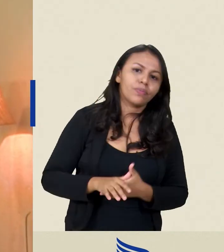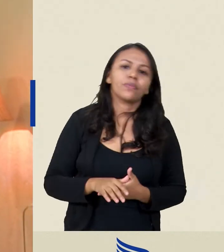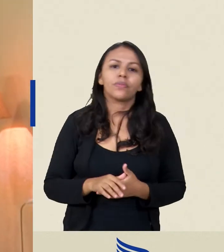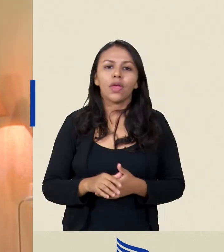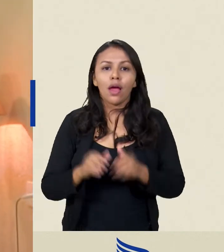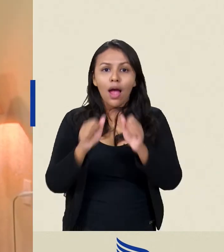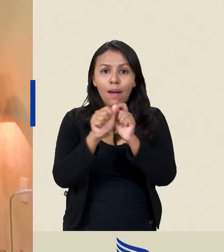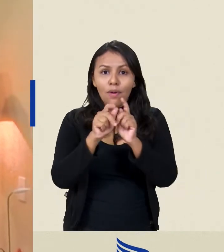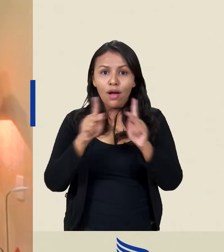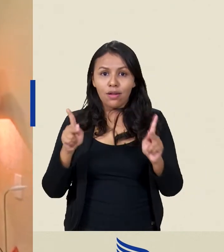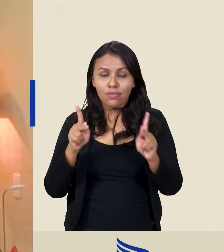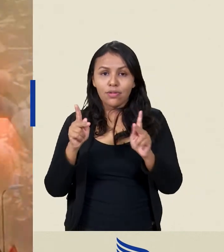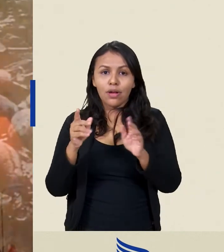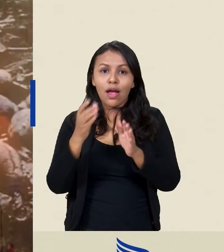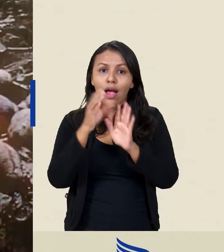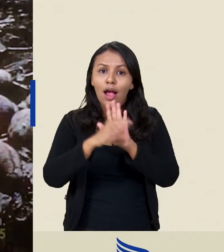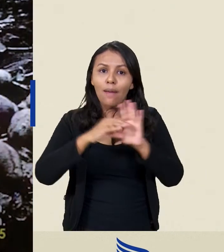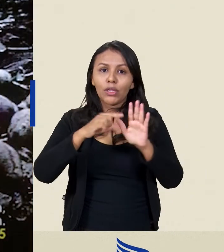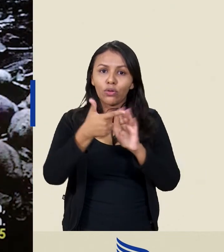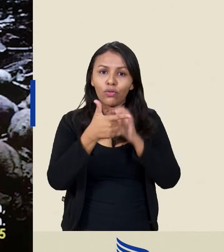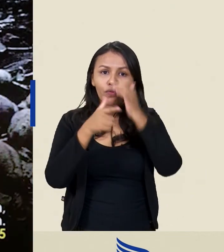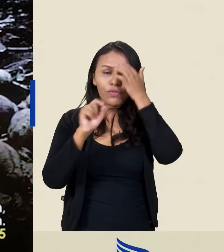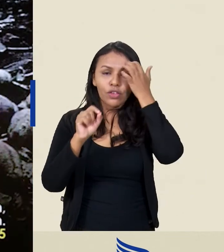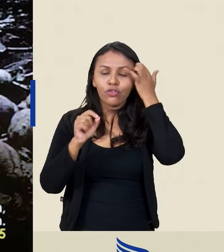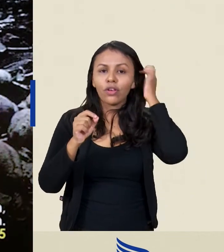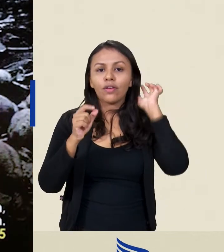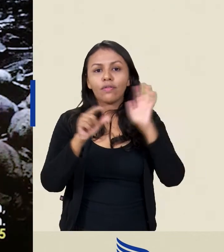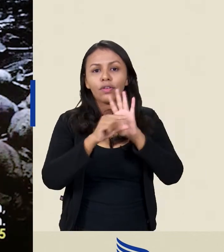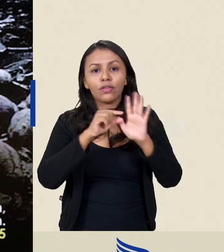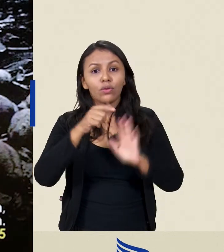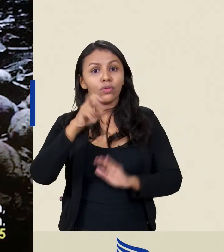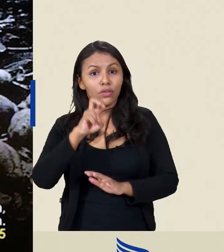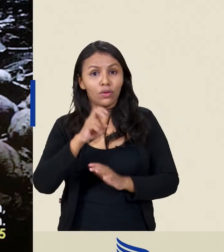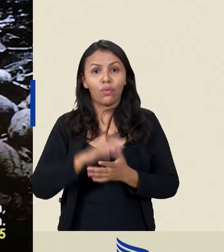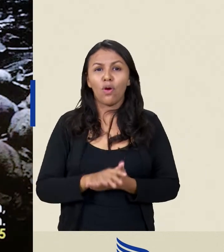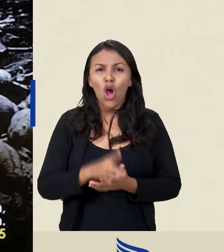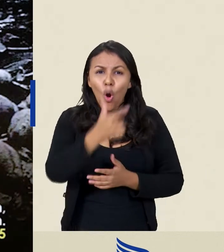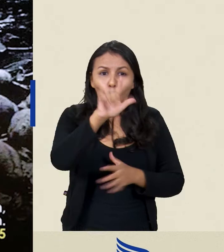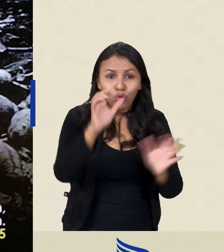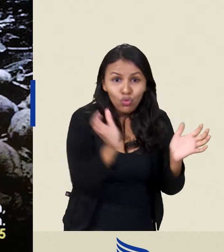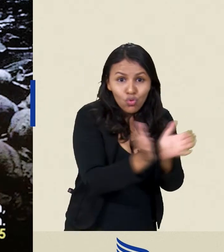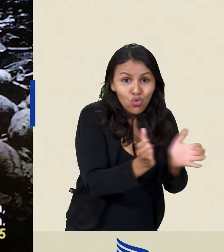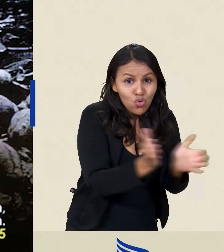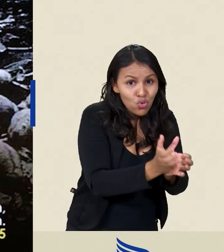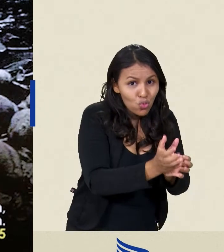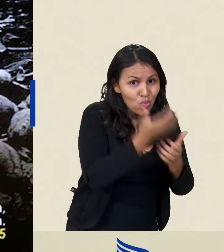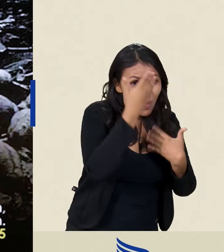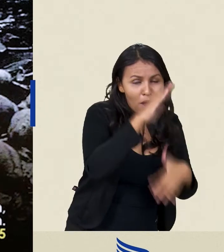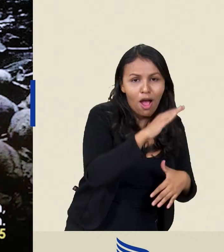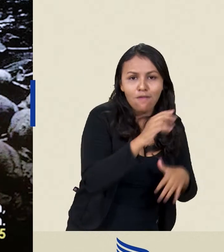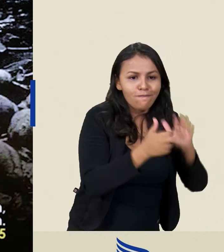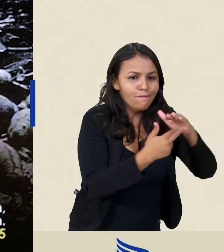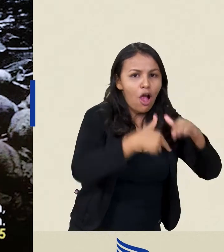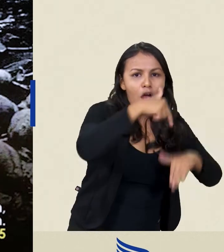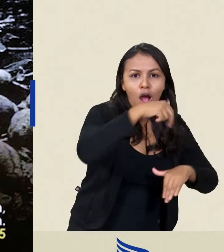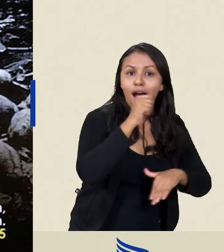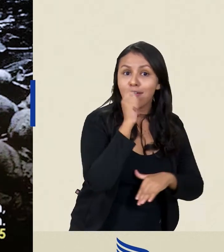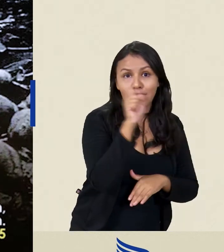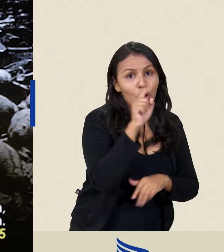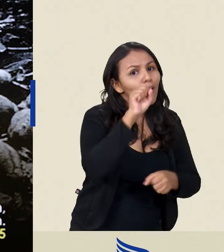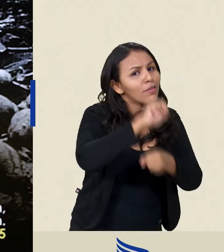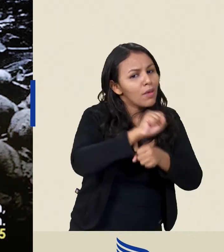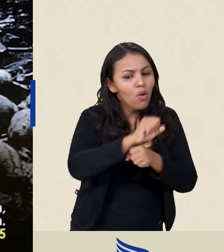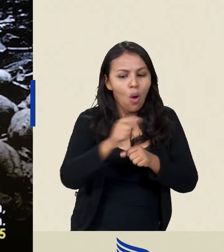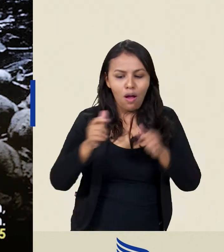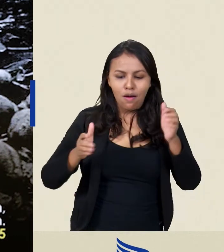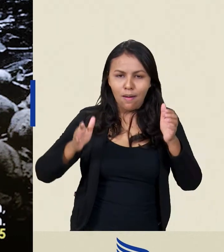versículo 5, afirma: Mas os outros mortos não reviveram, até que os 1000 anos se acabaram.